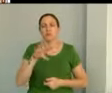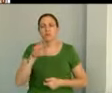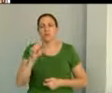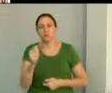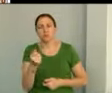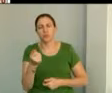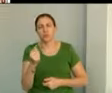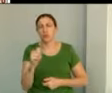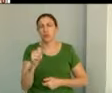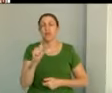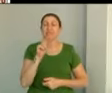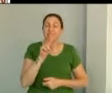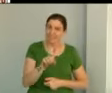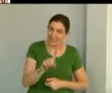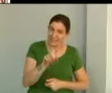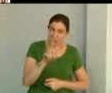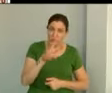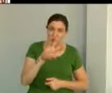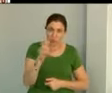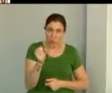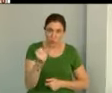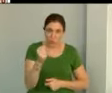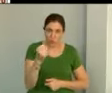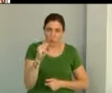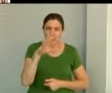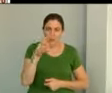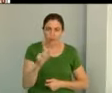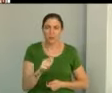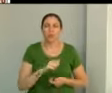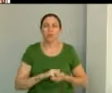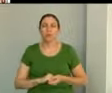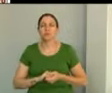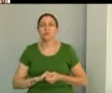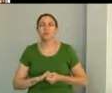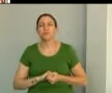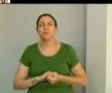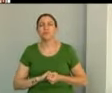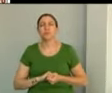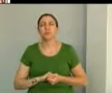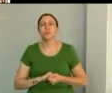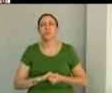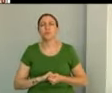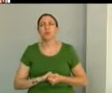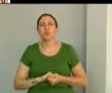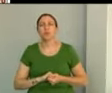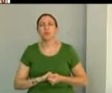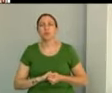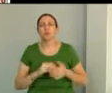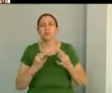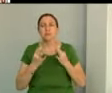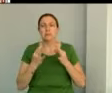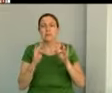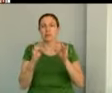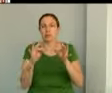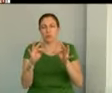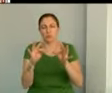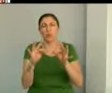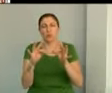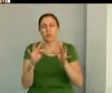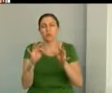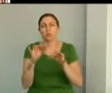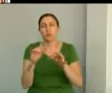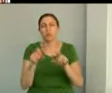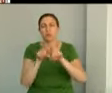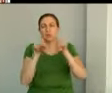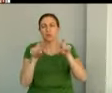milhões 904, então 24% do total da despesa, então, serviço de terceiros. Serviço de tecnologia da informação, estando informática,